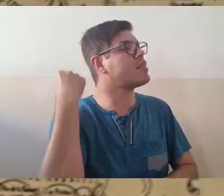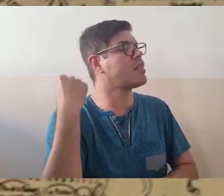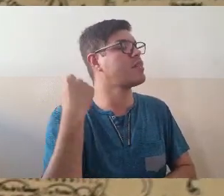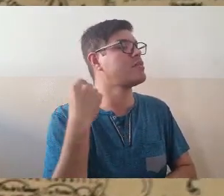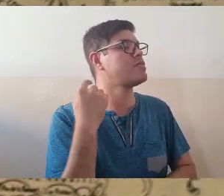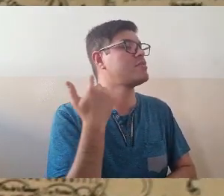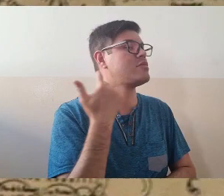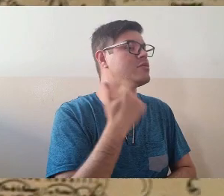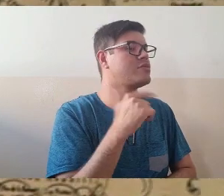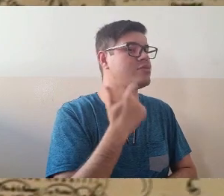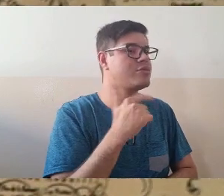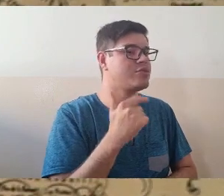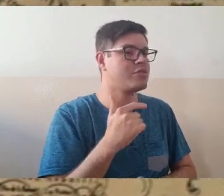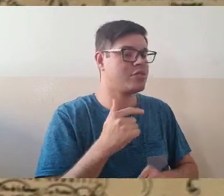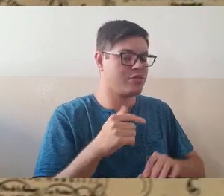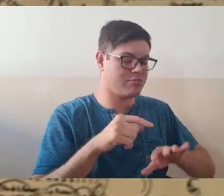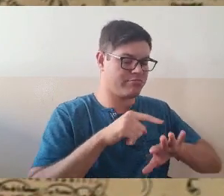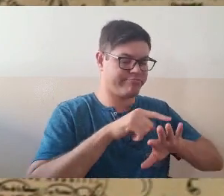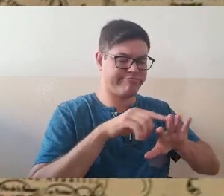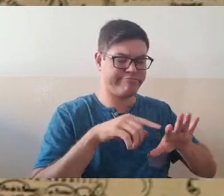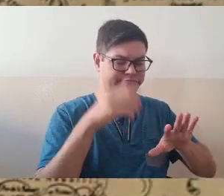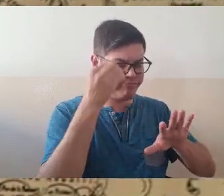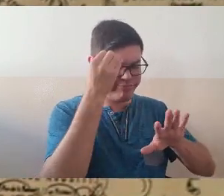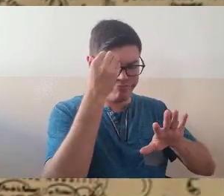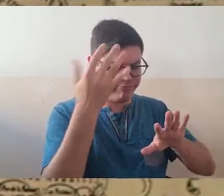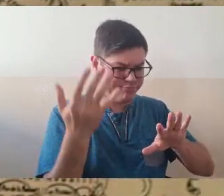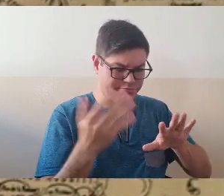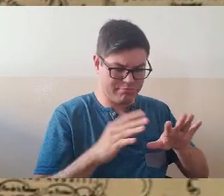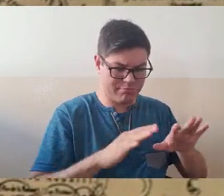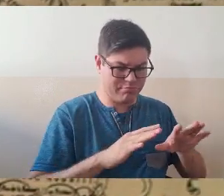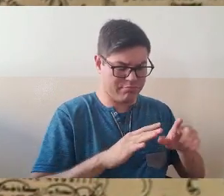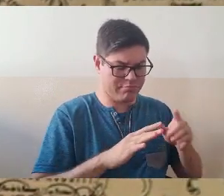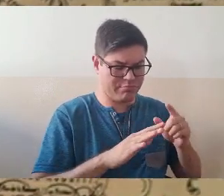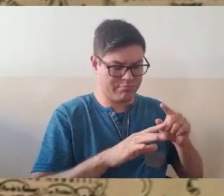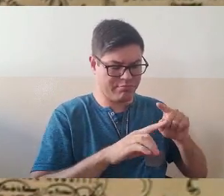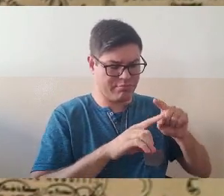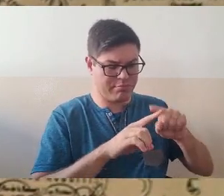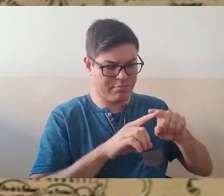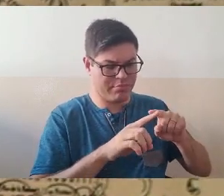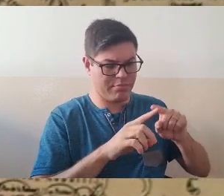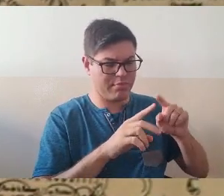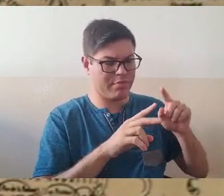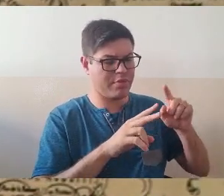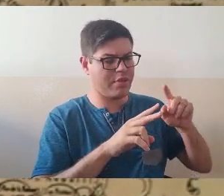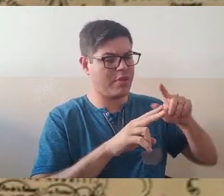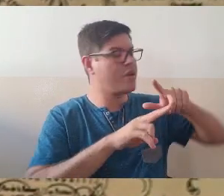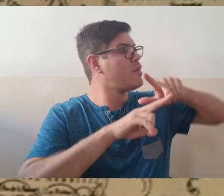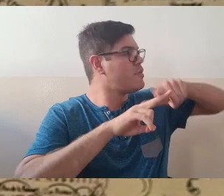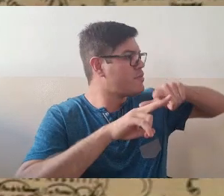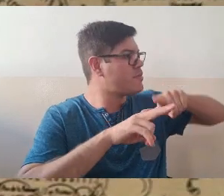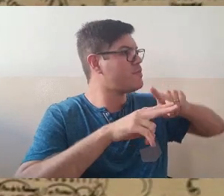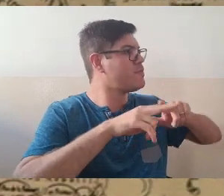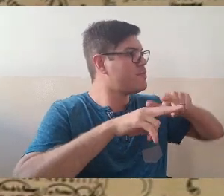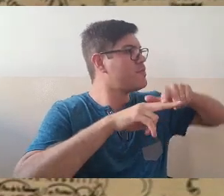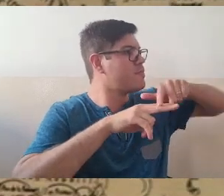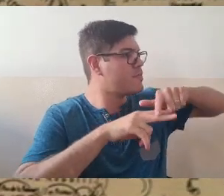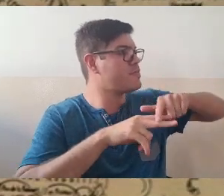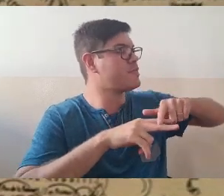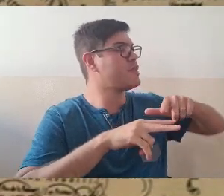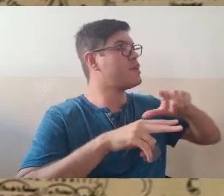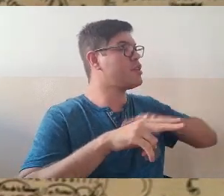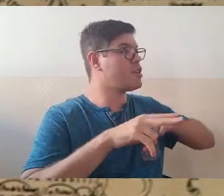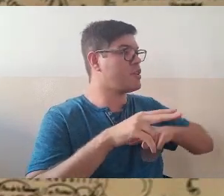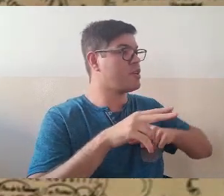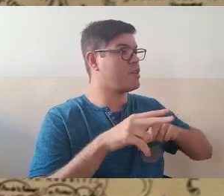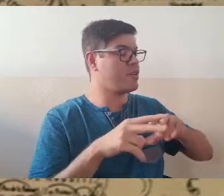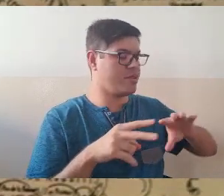exatamente quais eram os dedos, mas acho que era o indicador e o médio da mão direita e 2 dedos da mão